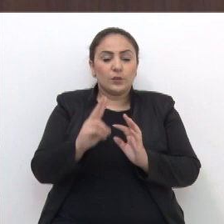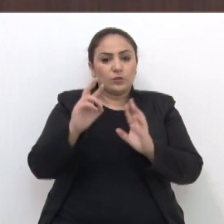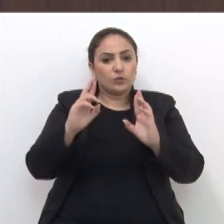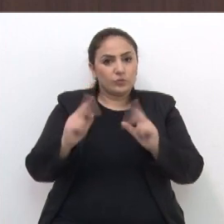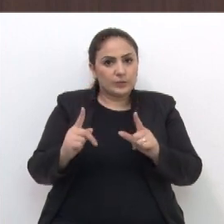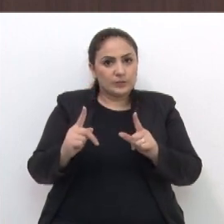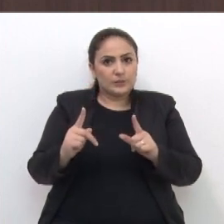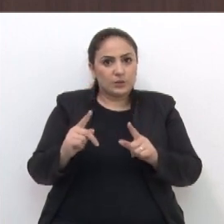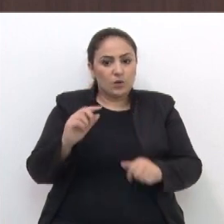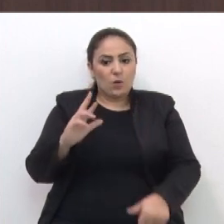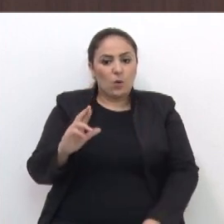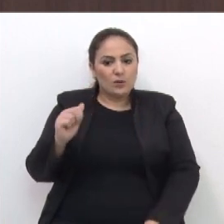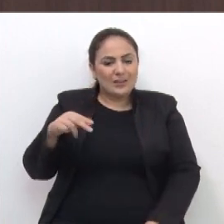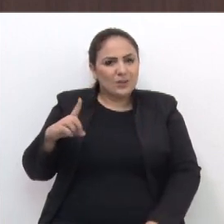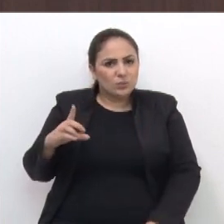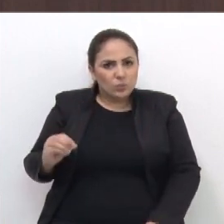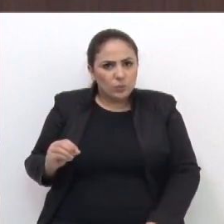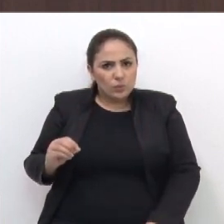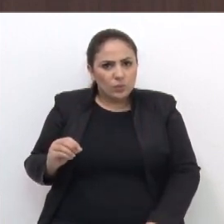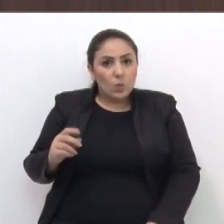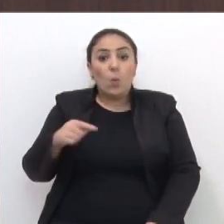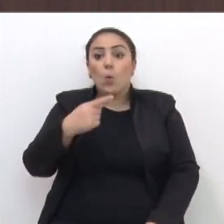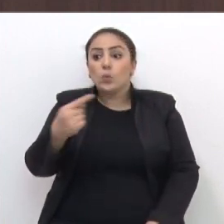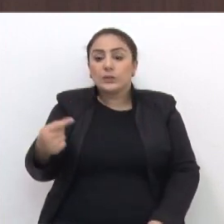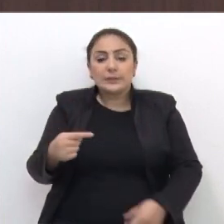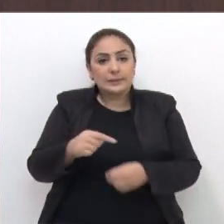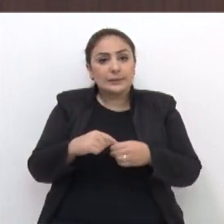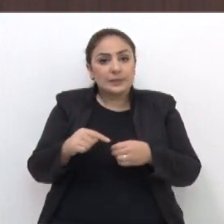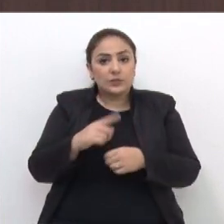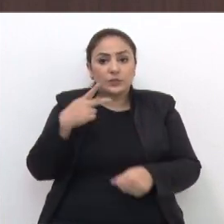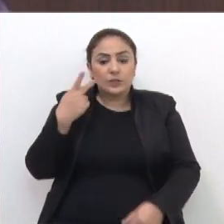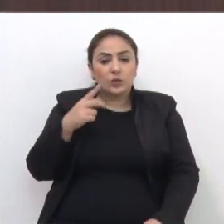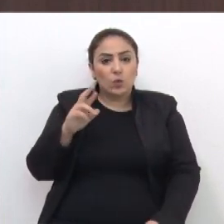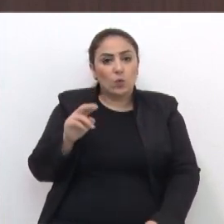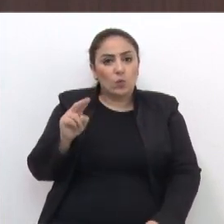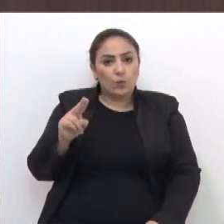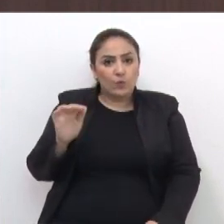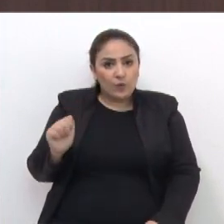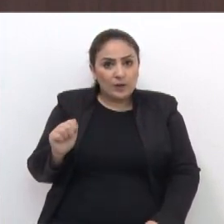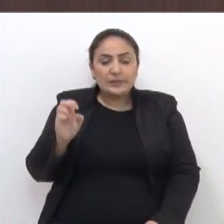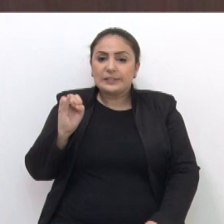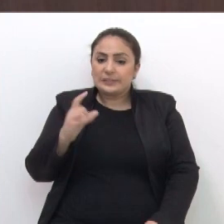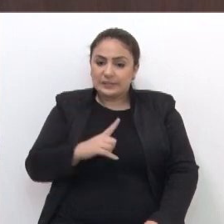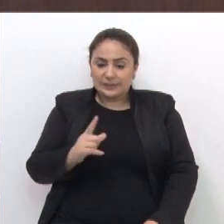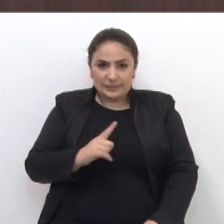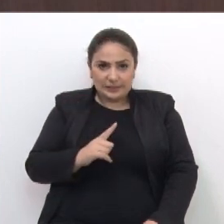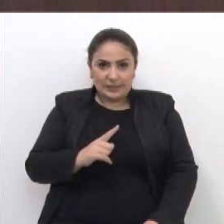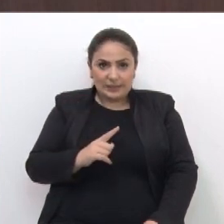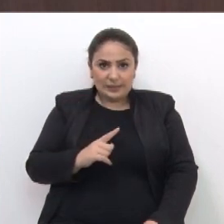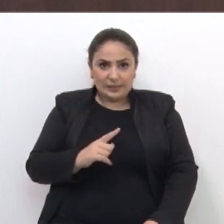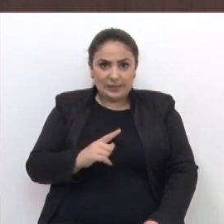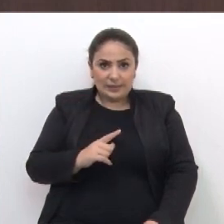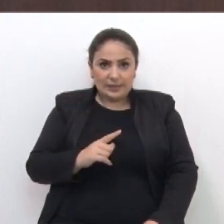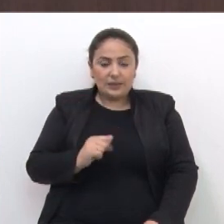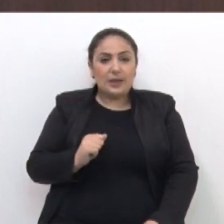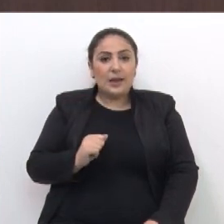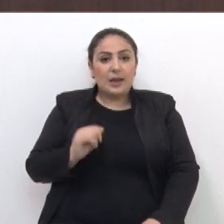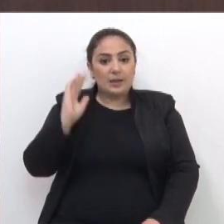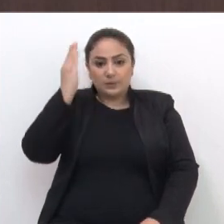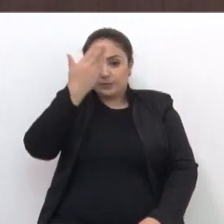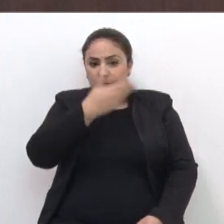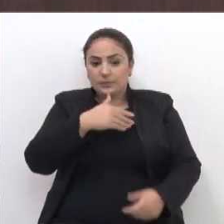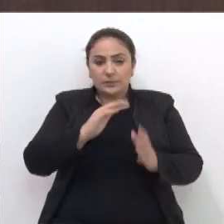Ronaldo. Outras cidades, vereador Rufa, quando tem a padroeira do município, o transporte às vezes é